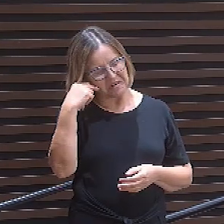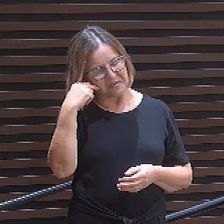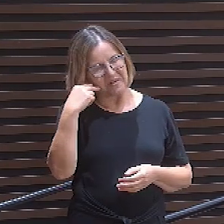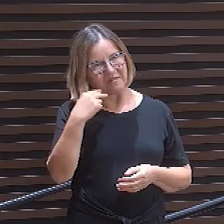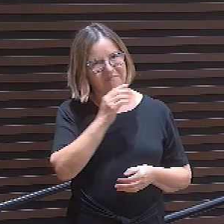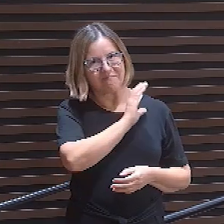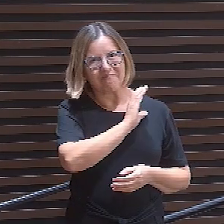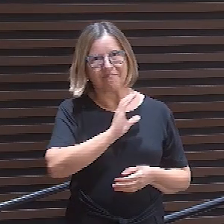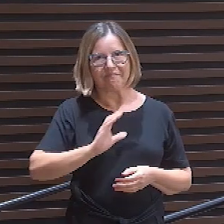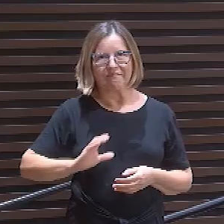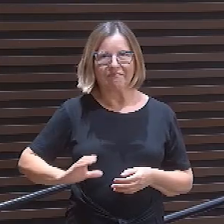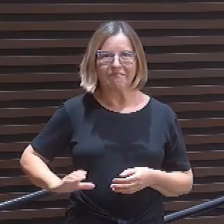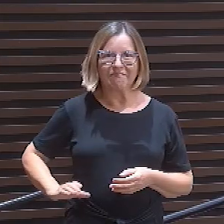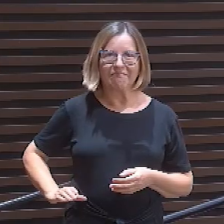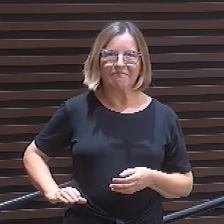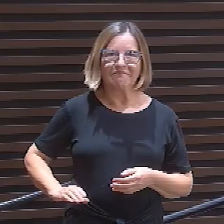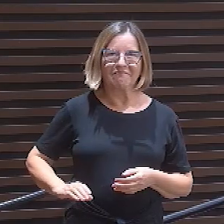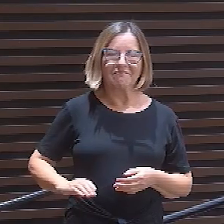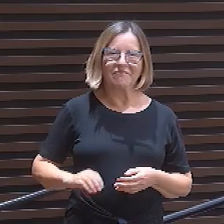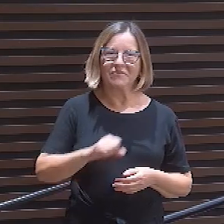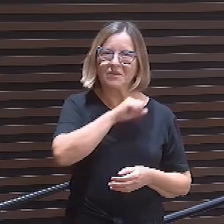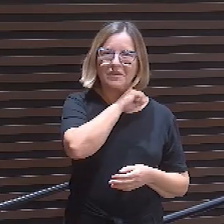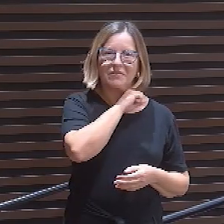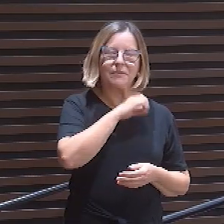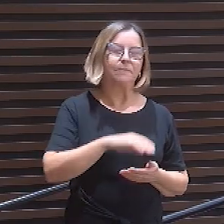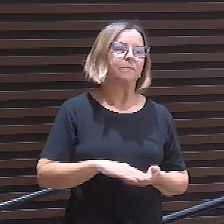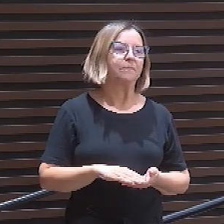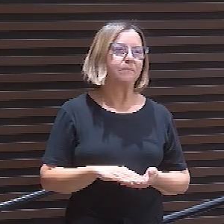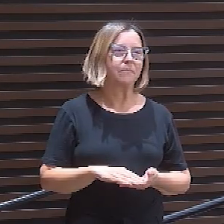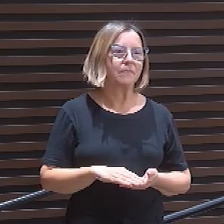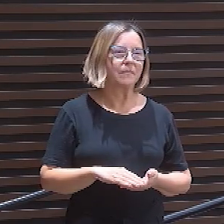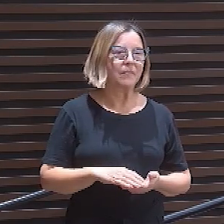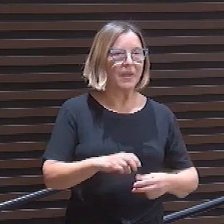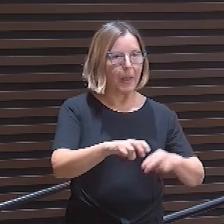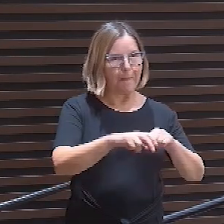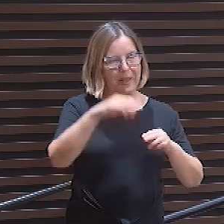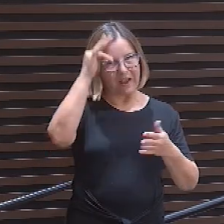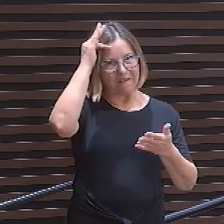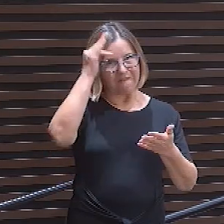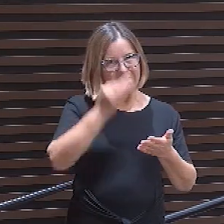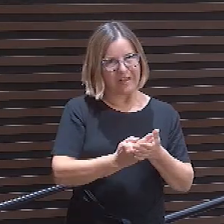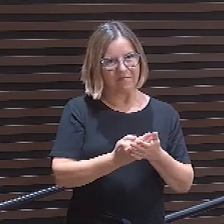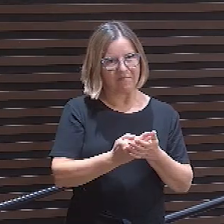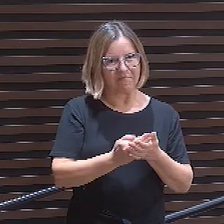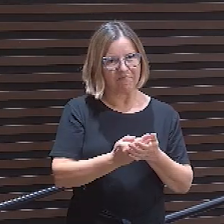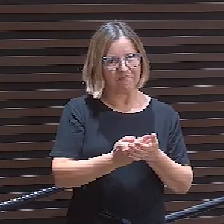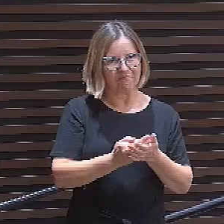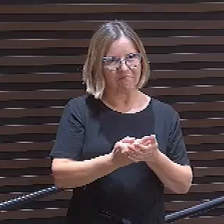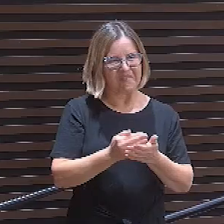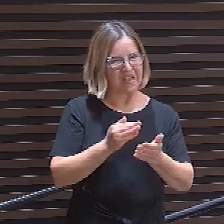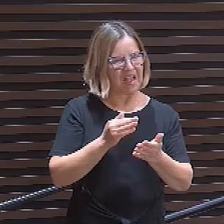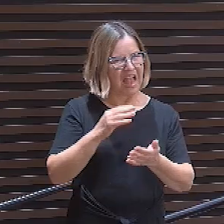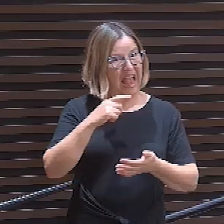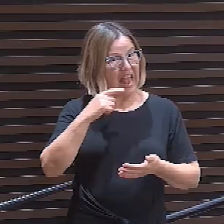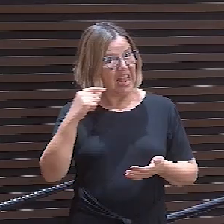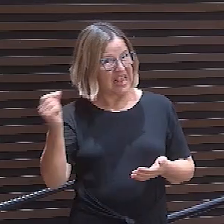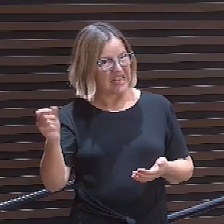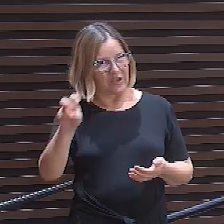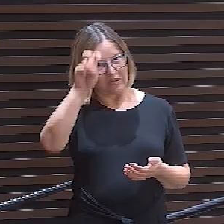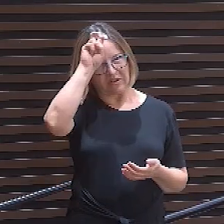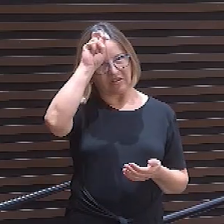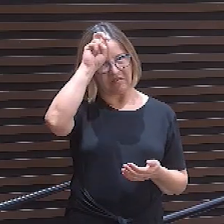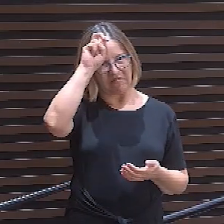Pela fé, ele abandonou o Egito. E nem ficou amedrontado pela cólera do